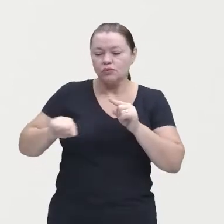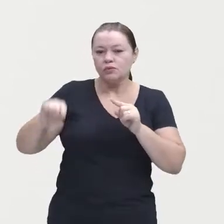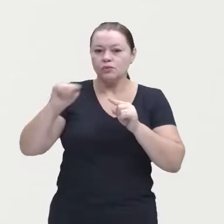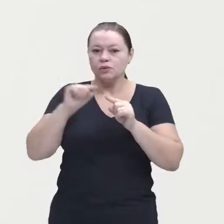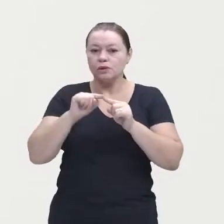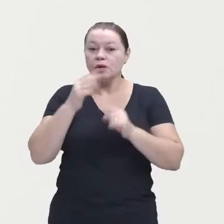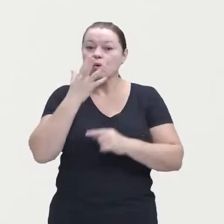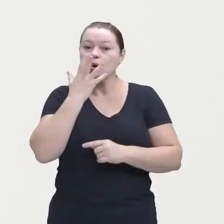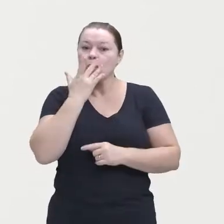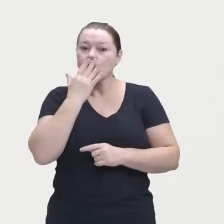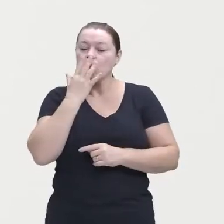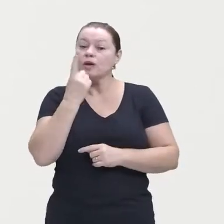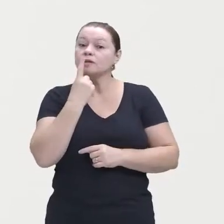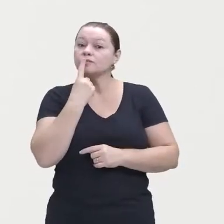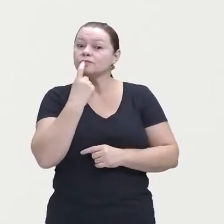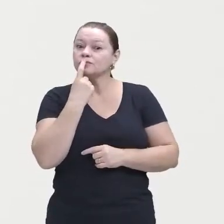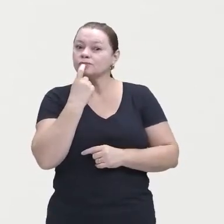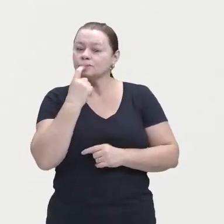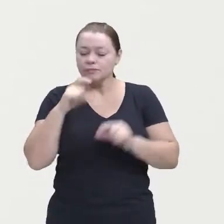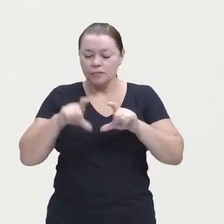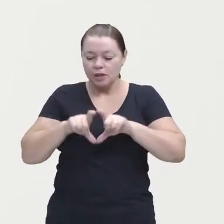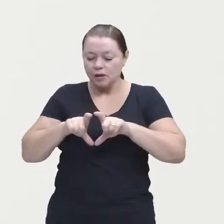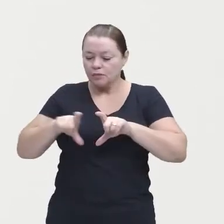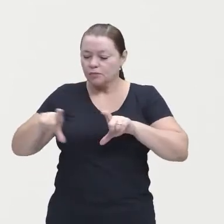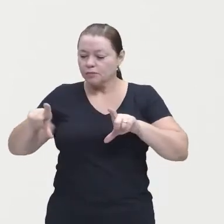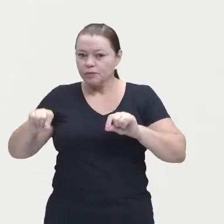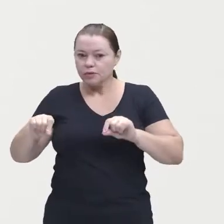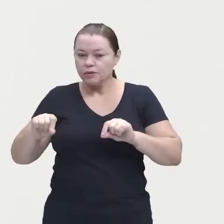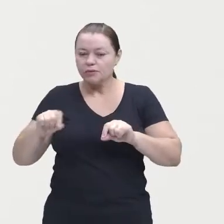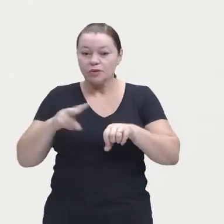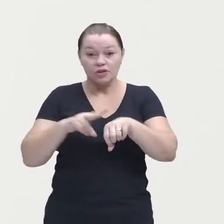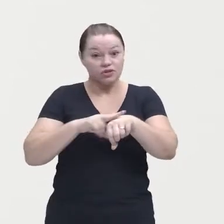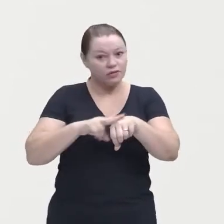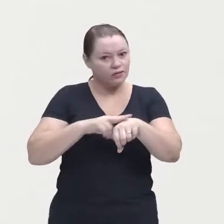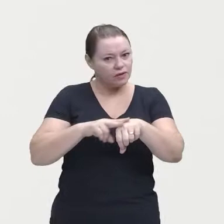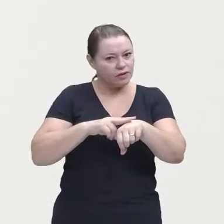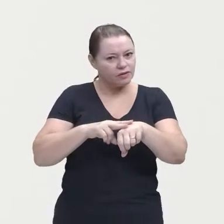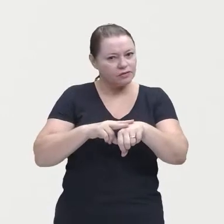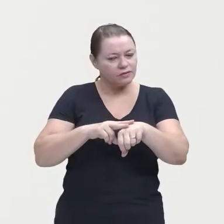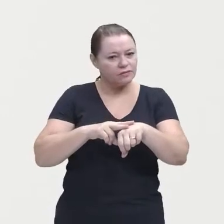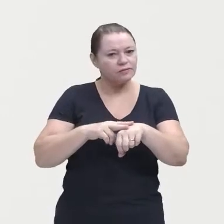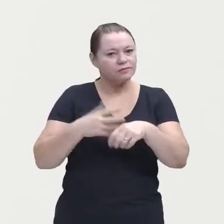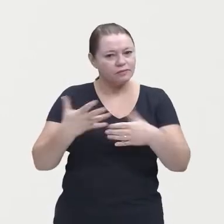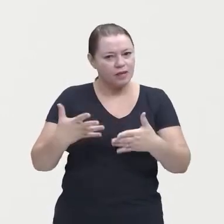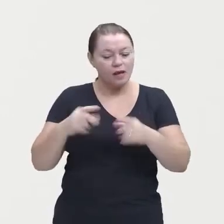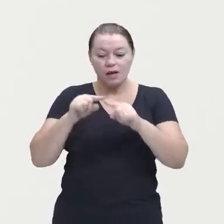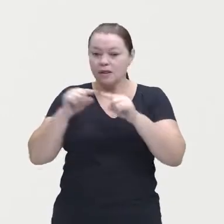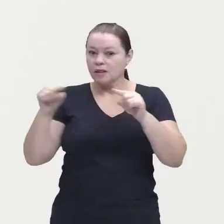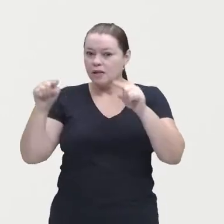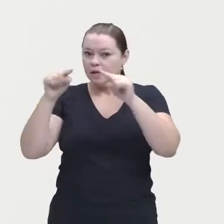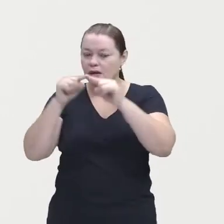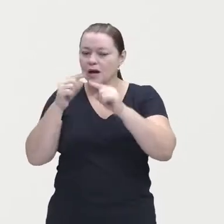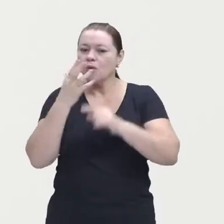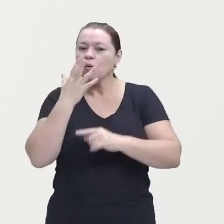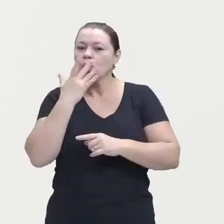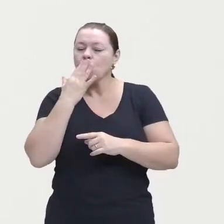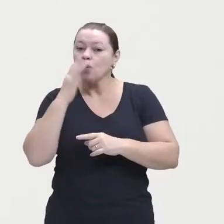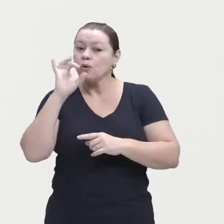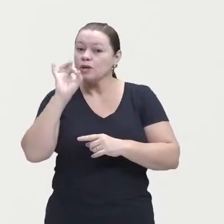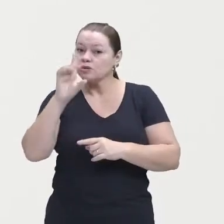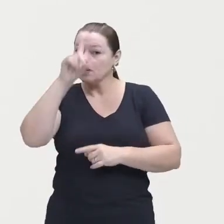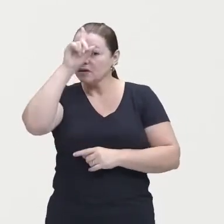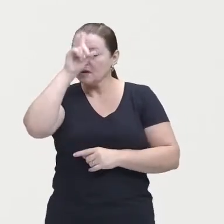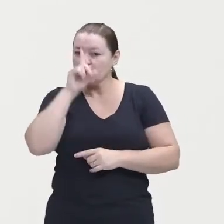vermelho, retângulo verde, triângulo amarelo,